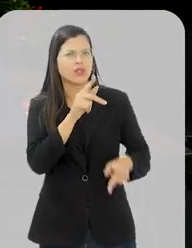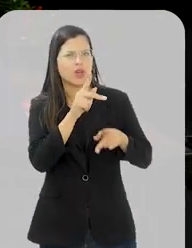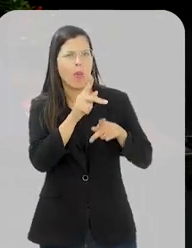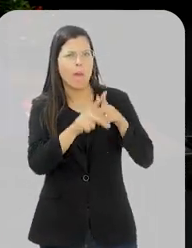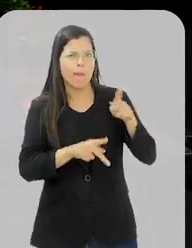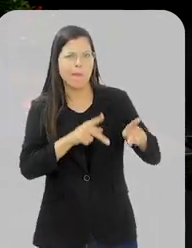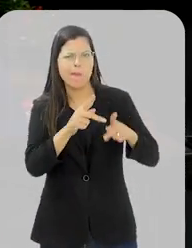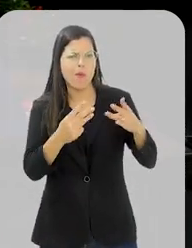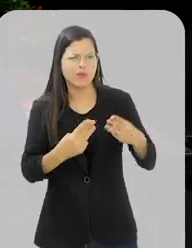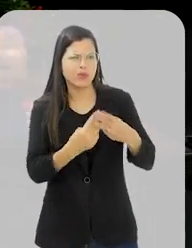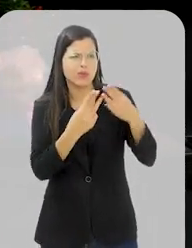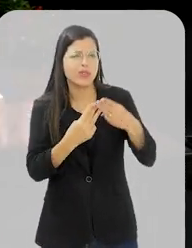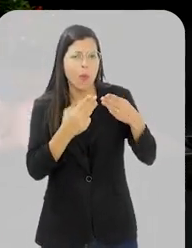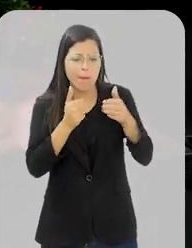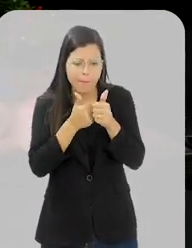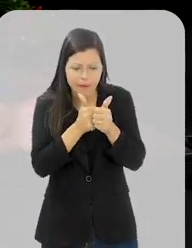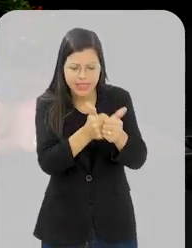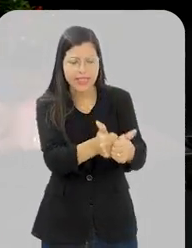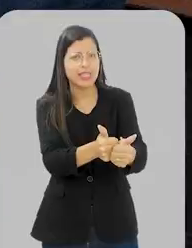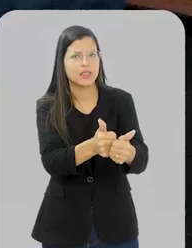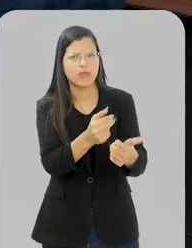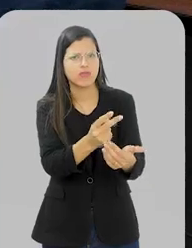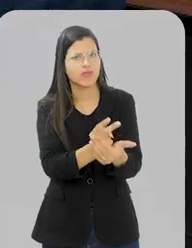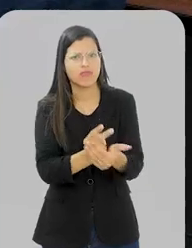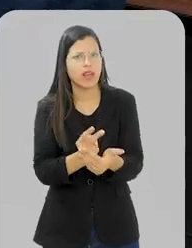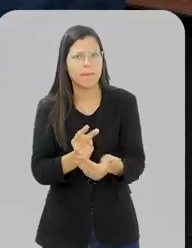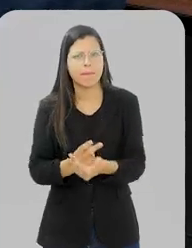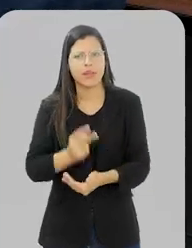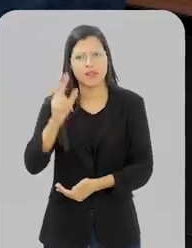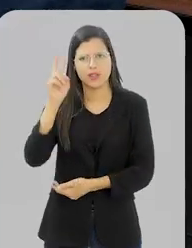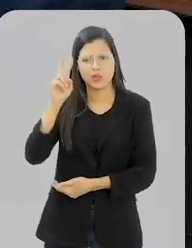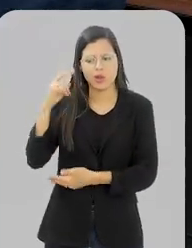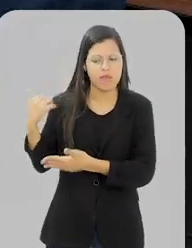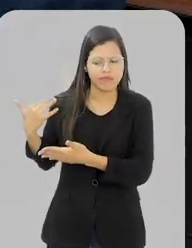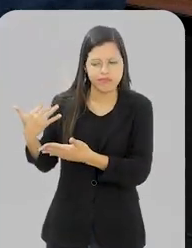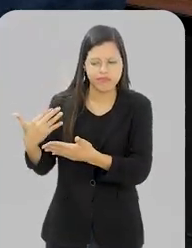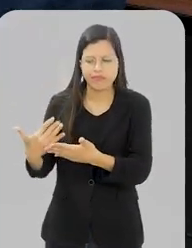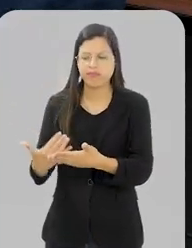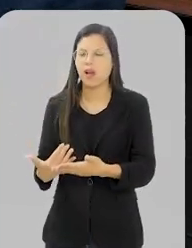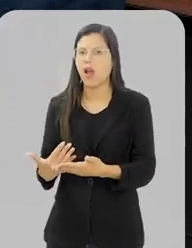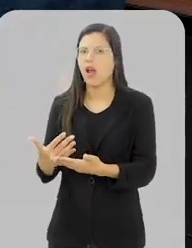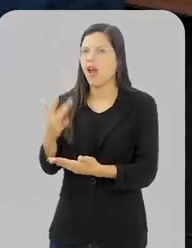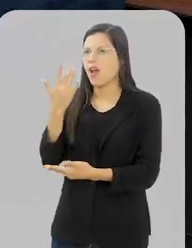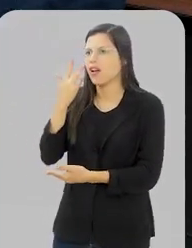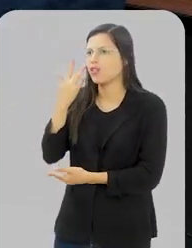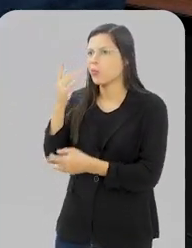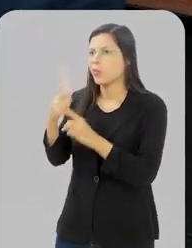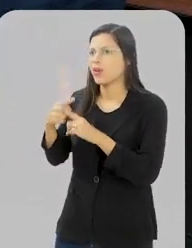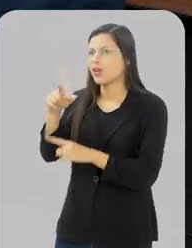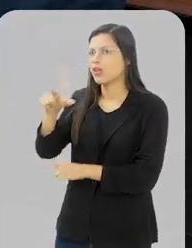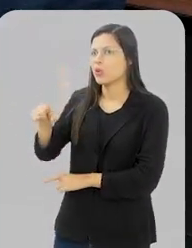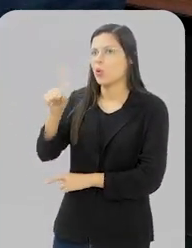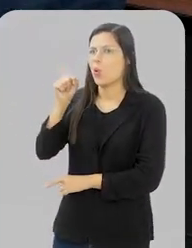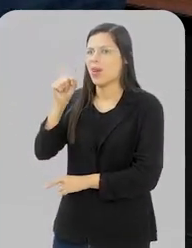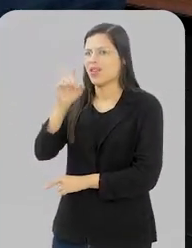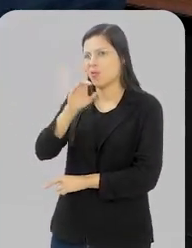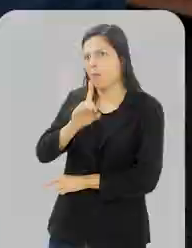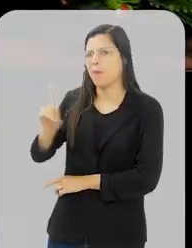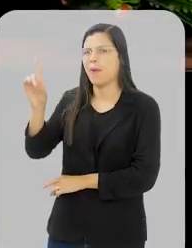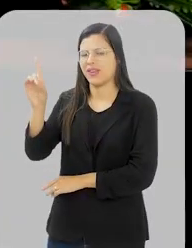Judeu foi tão perseguido na história acho que foi escolhido por Deus